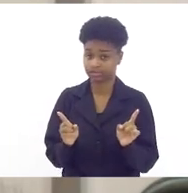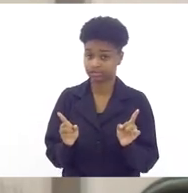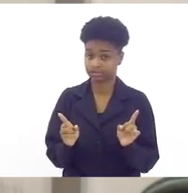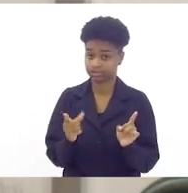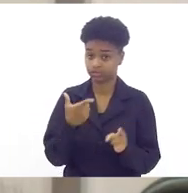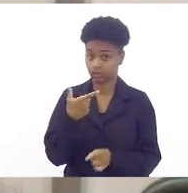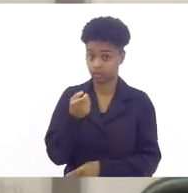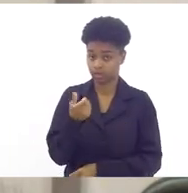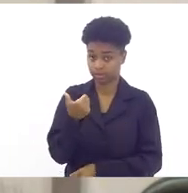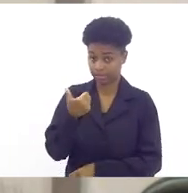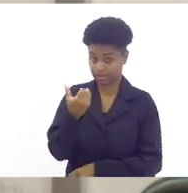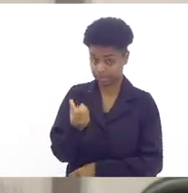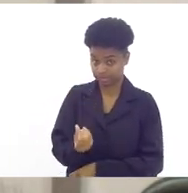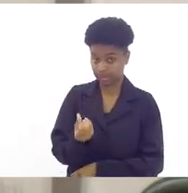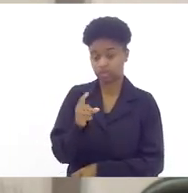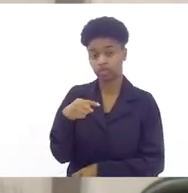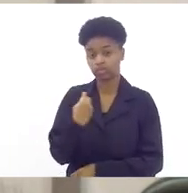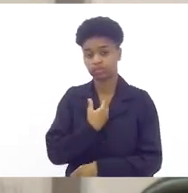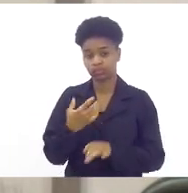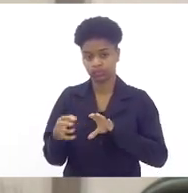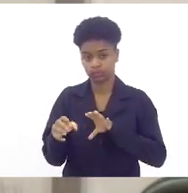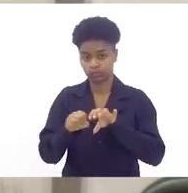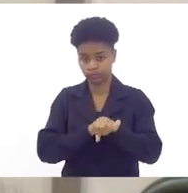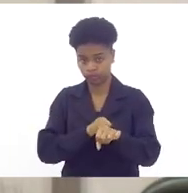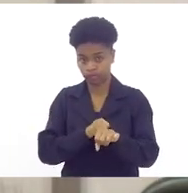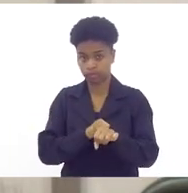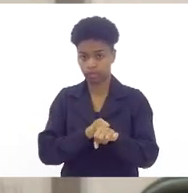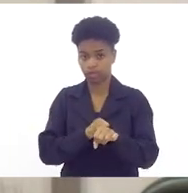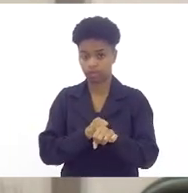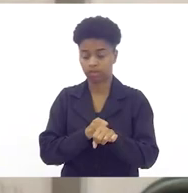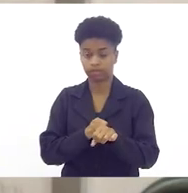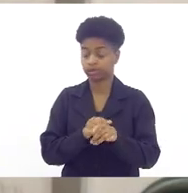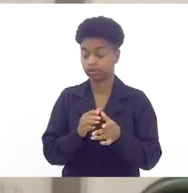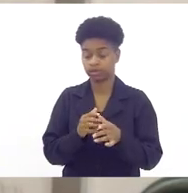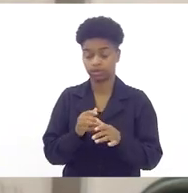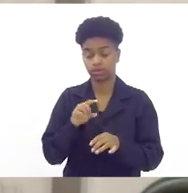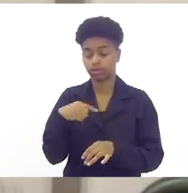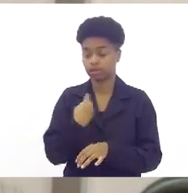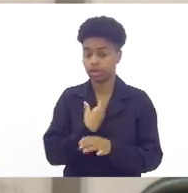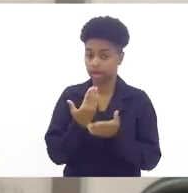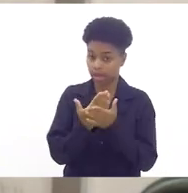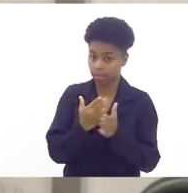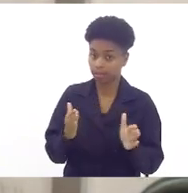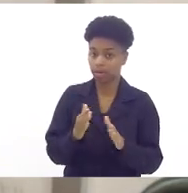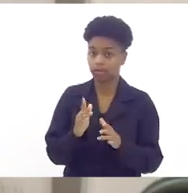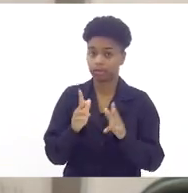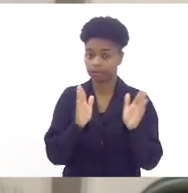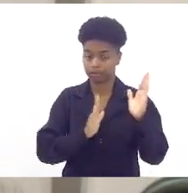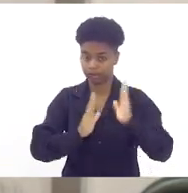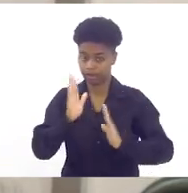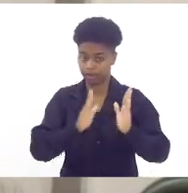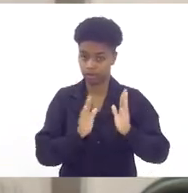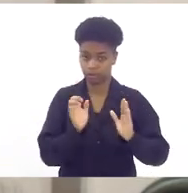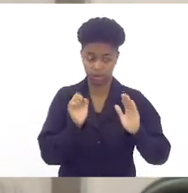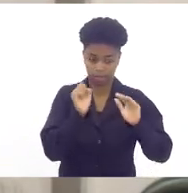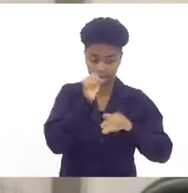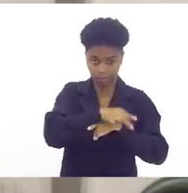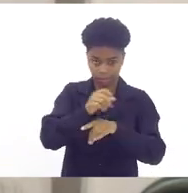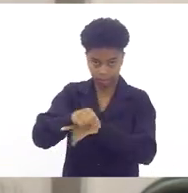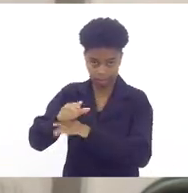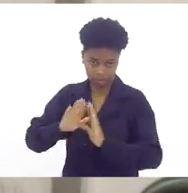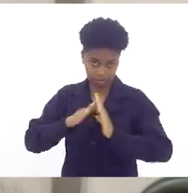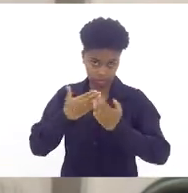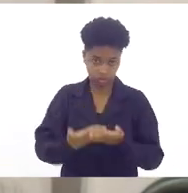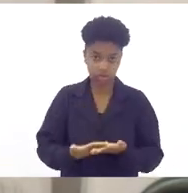em 2016 quando a gente terminou a ocupação no termo de compromisso que nós fizemos com a Faetec com o governo